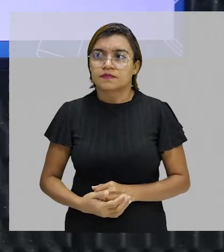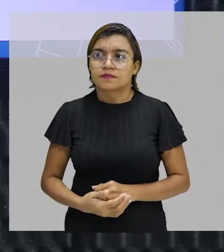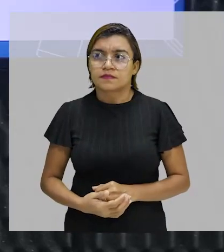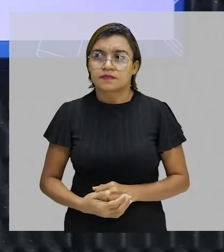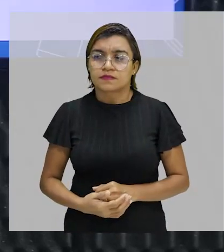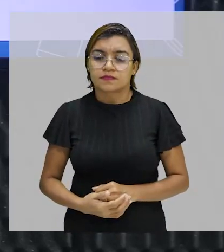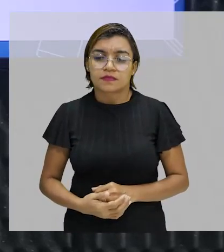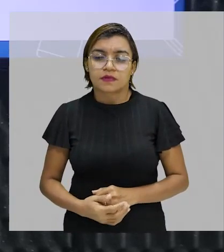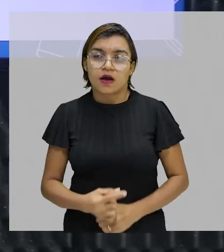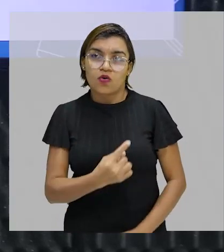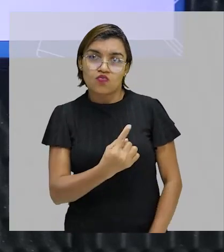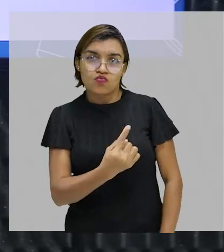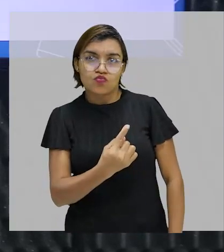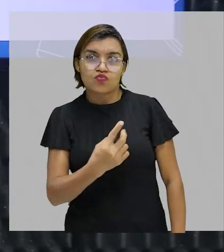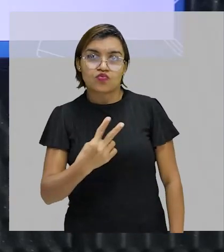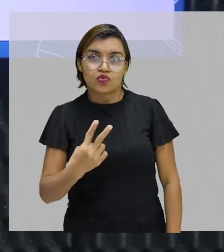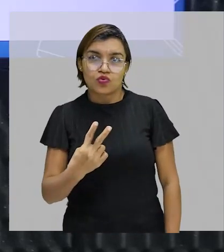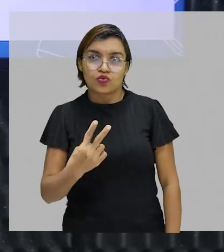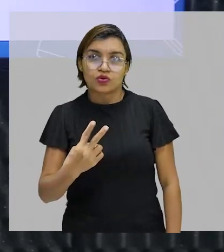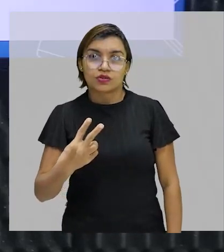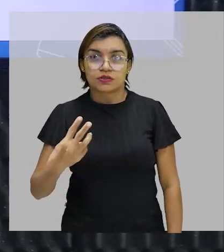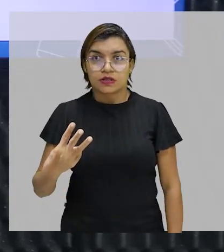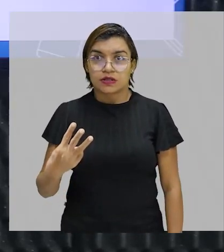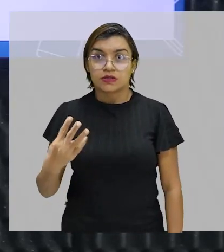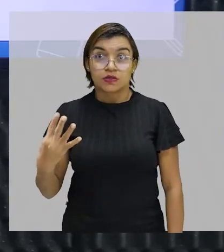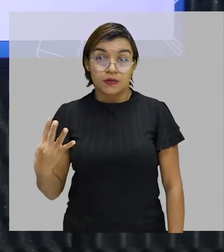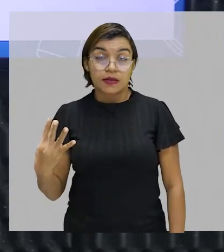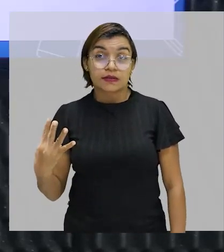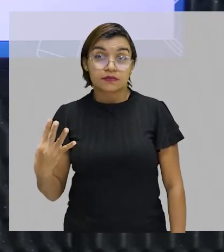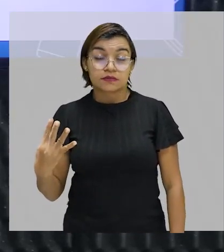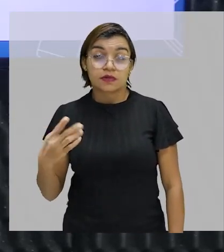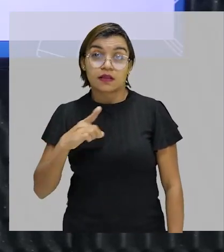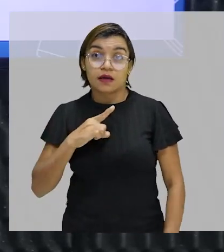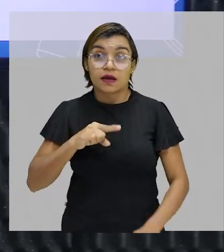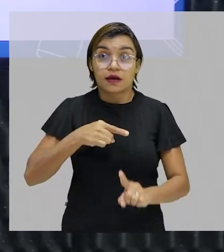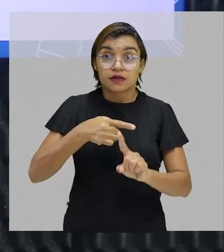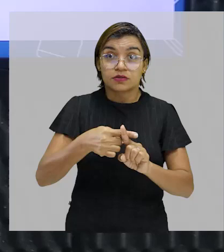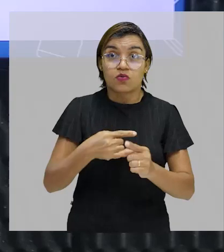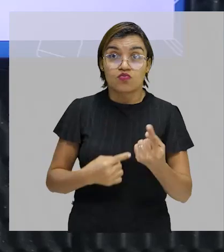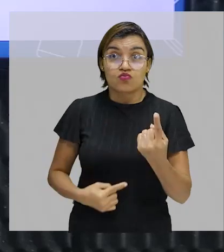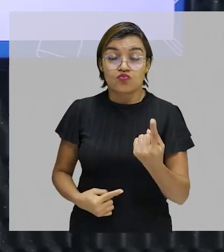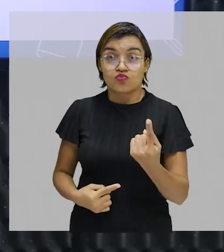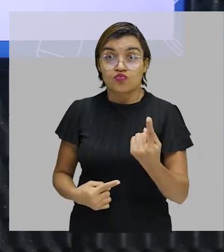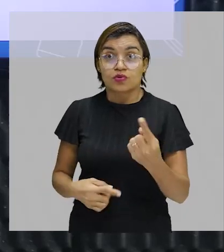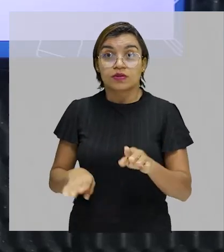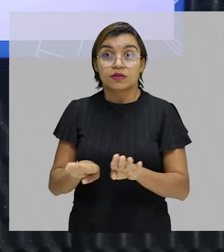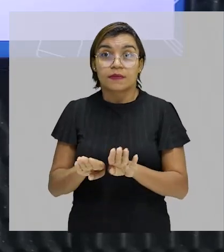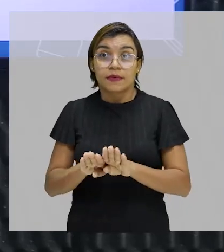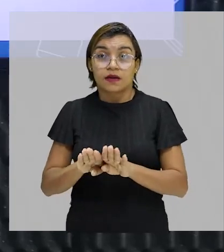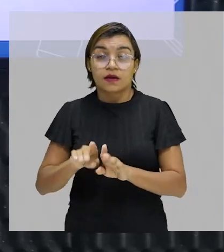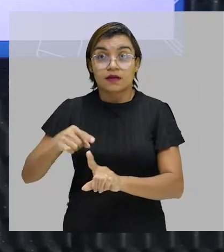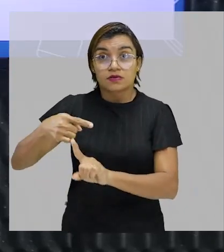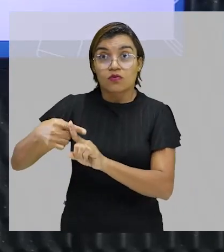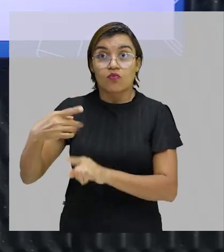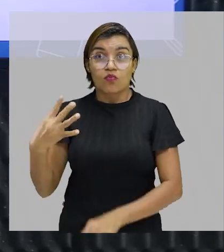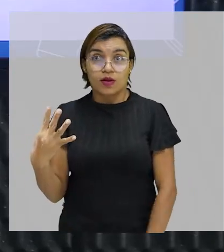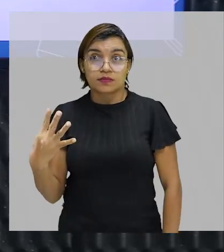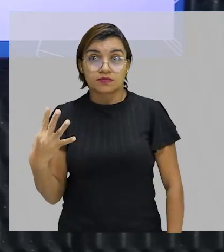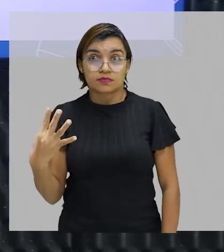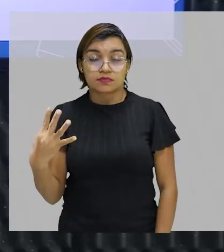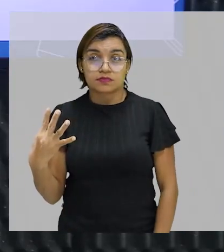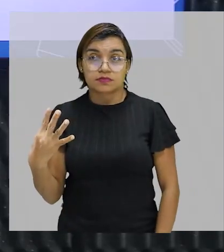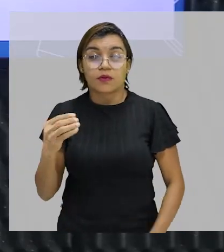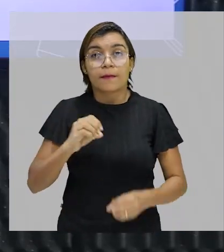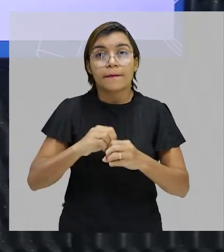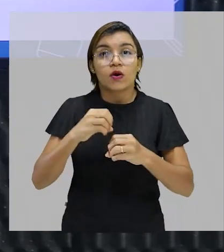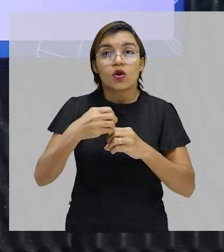1, 2, 3, 4. Então, eu vou ter a adição no carbono 1 e no carbono 4. Então, a